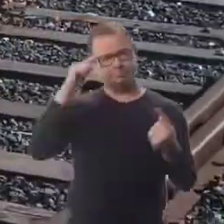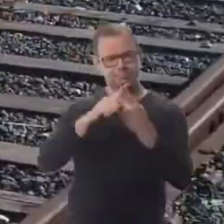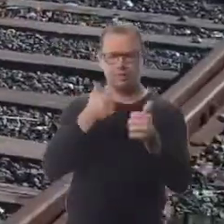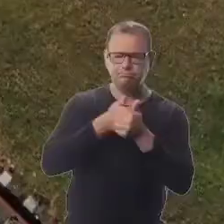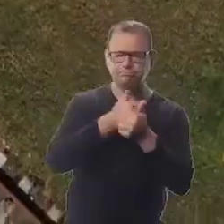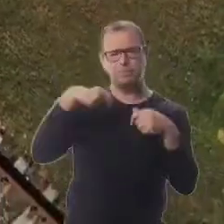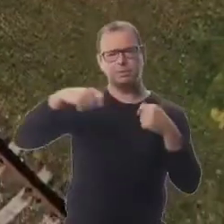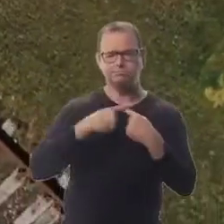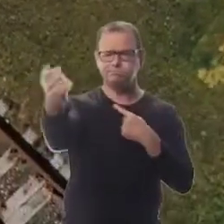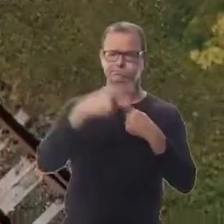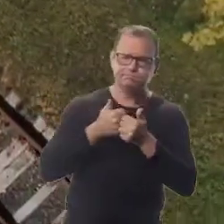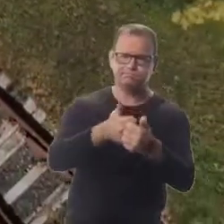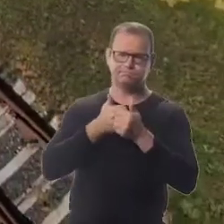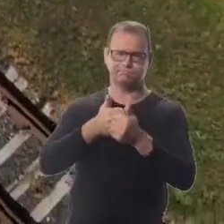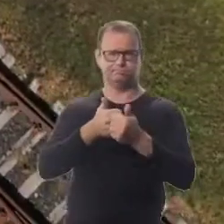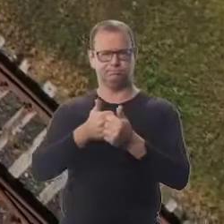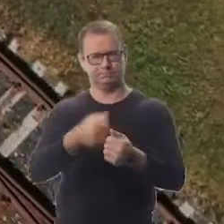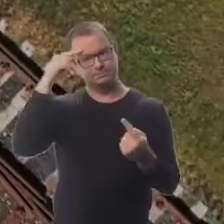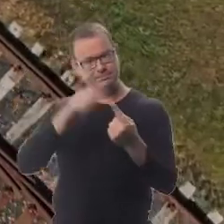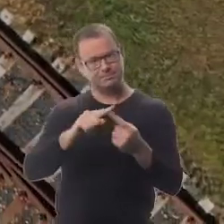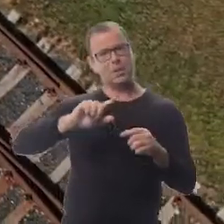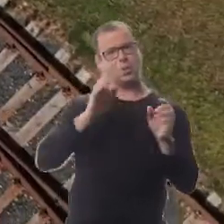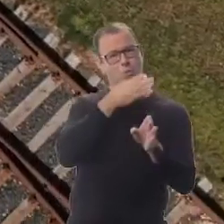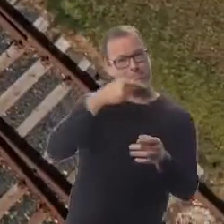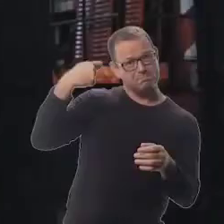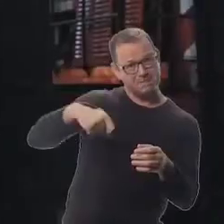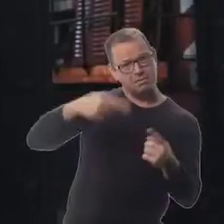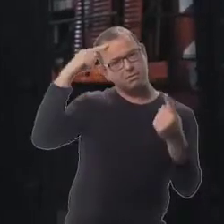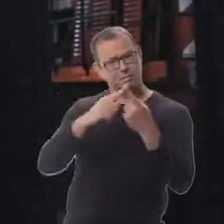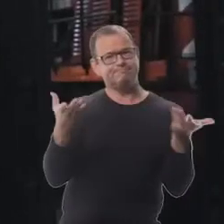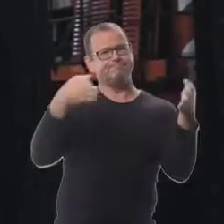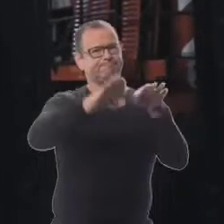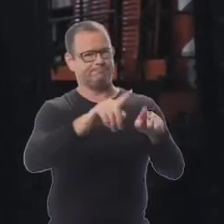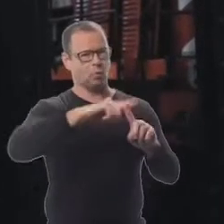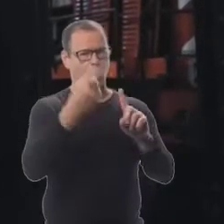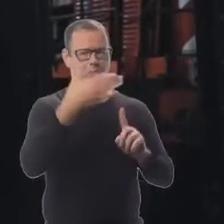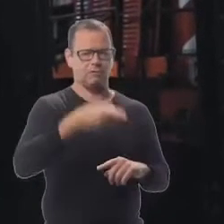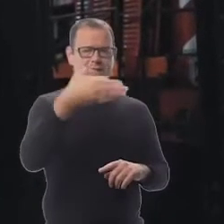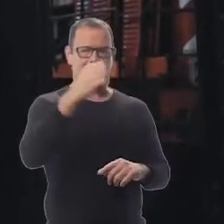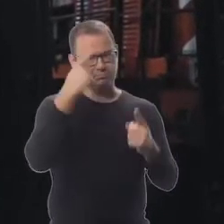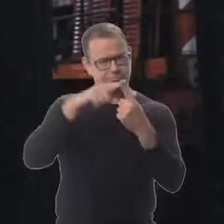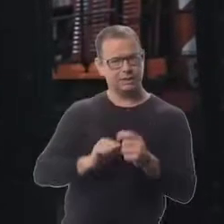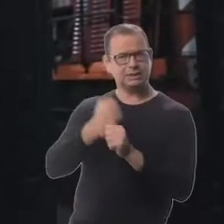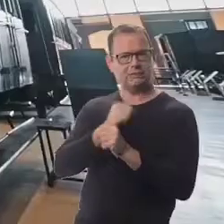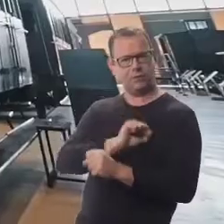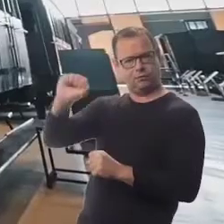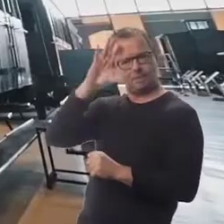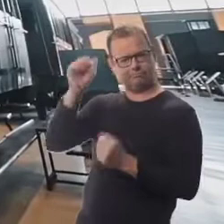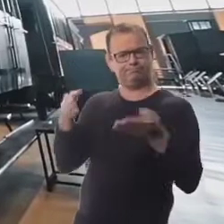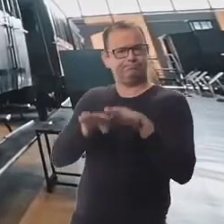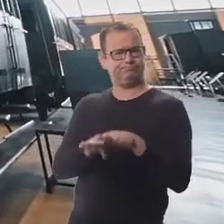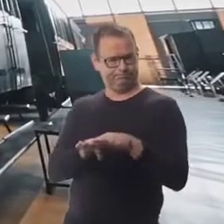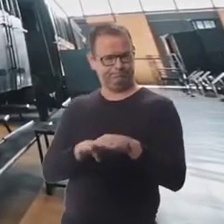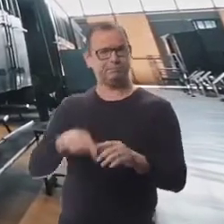viagens presidenciais. O comboio presidencial foi desafetado do serviço dos chefes de Estado em 1970. A